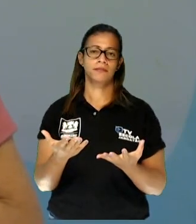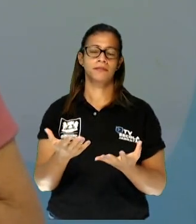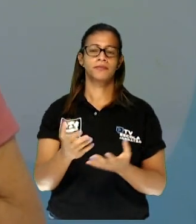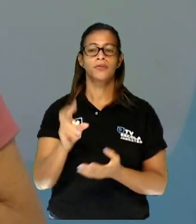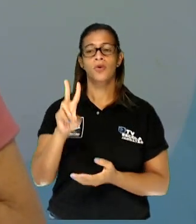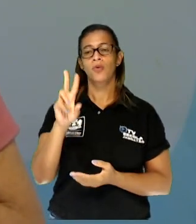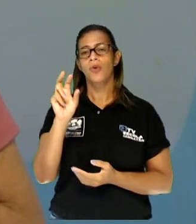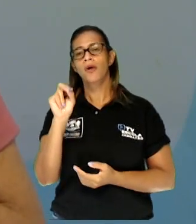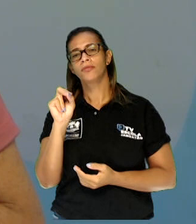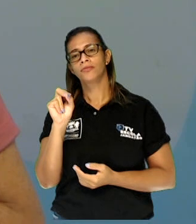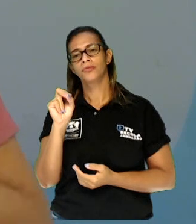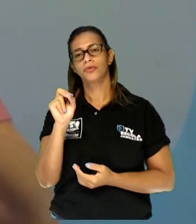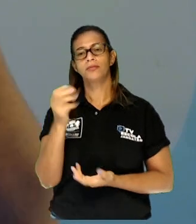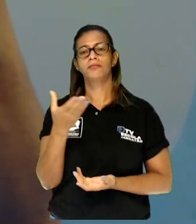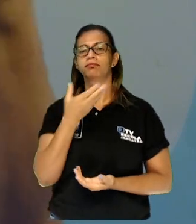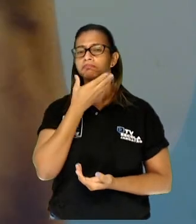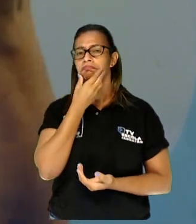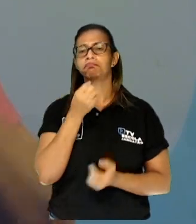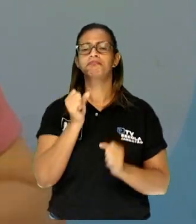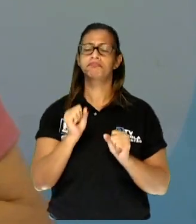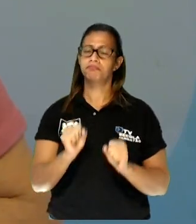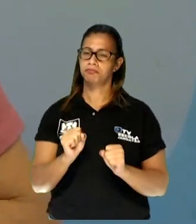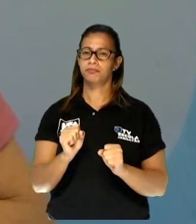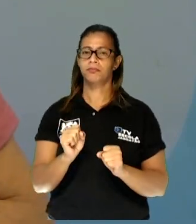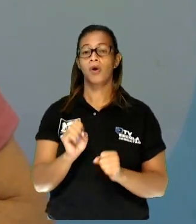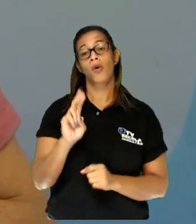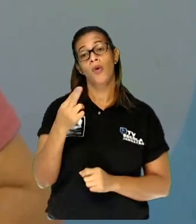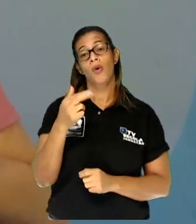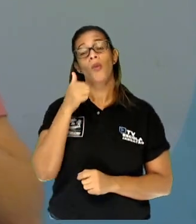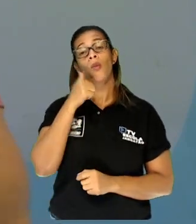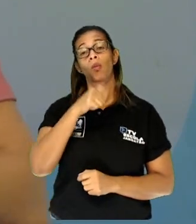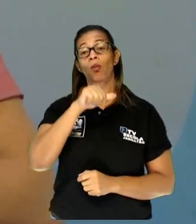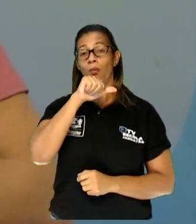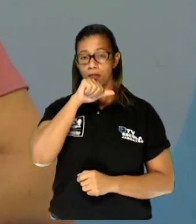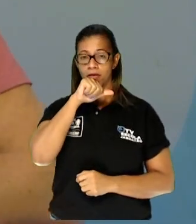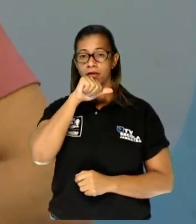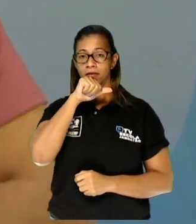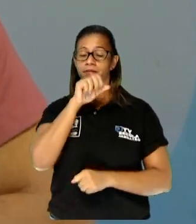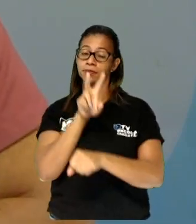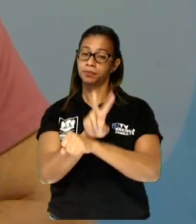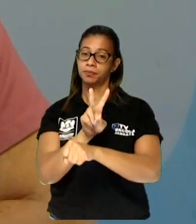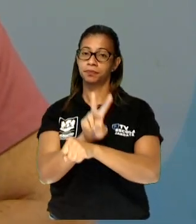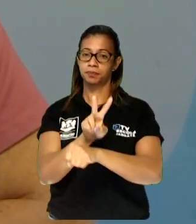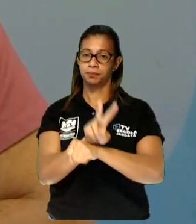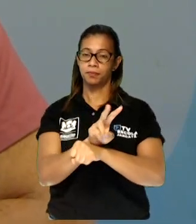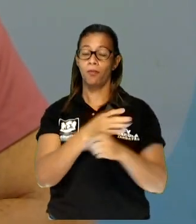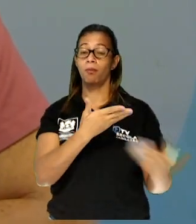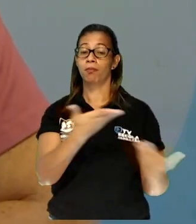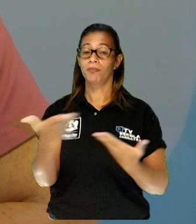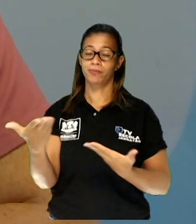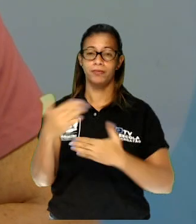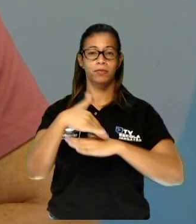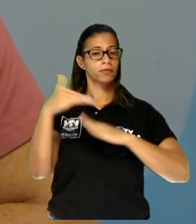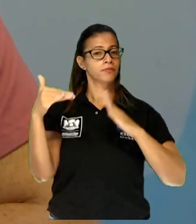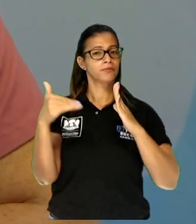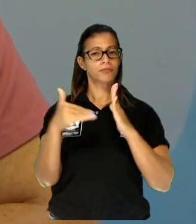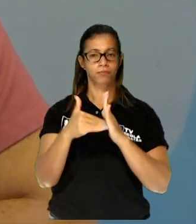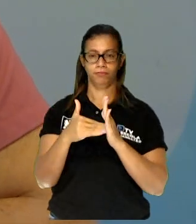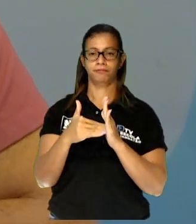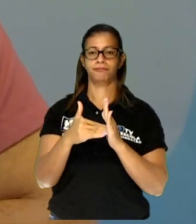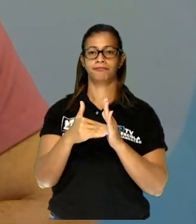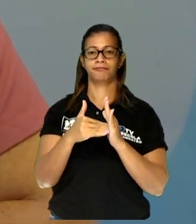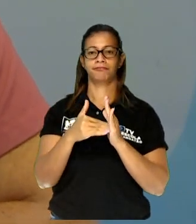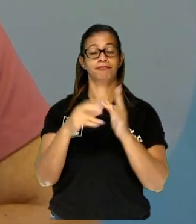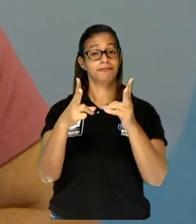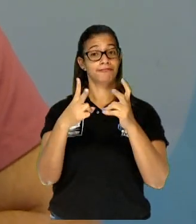ser a sua mãe, aquela que lhe criou. E agora eu quero convidar vocês para ouvir essa história. E para saber,